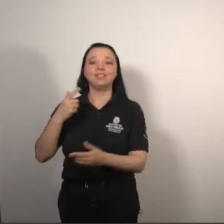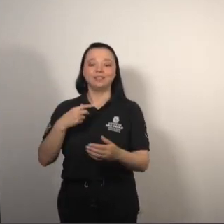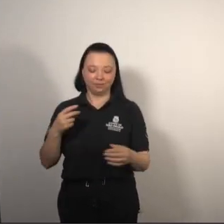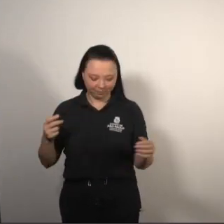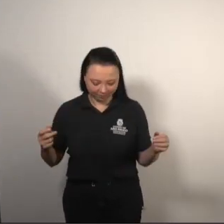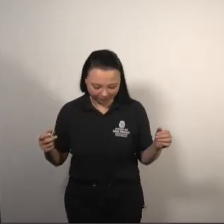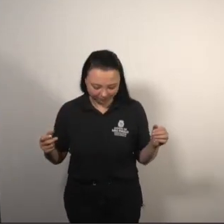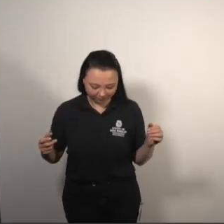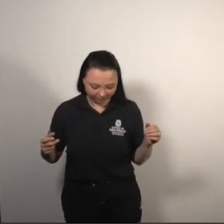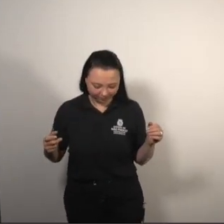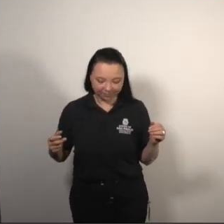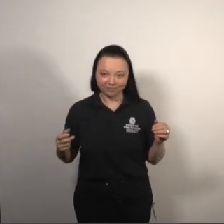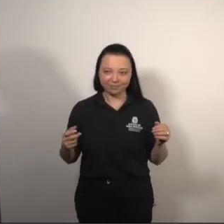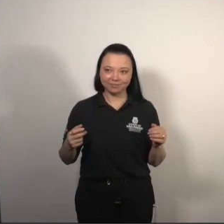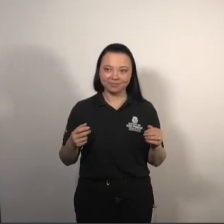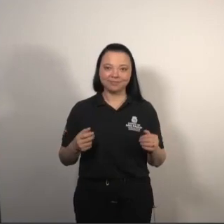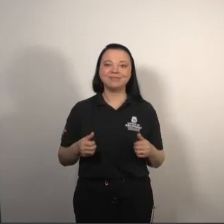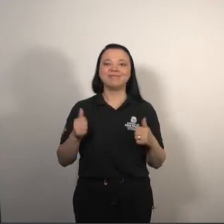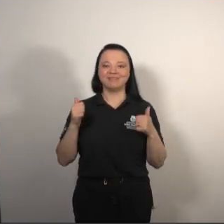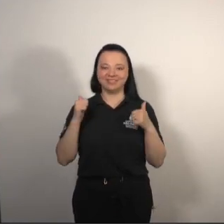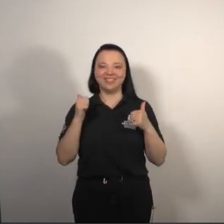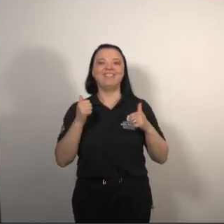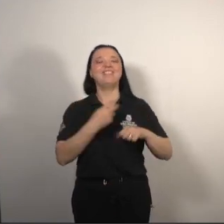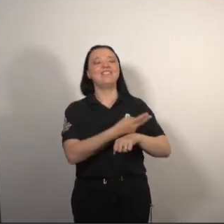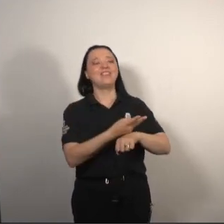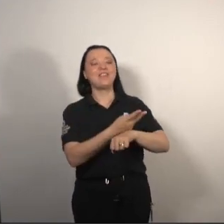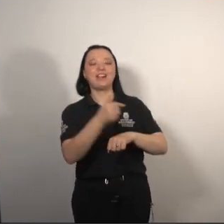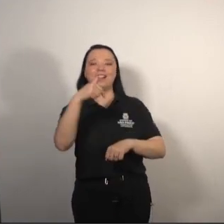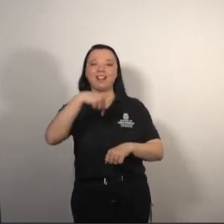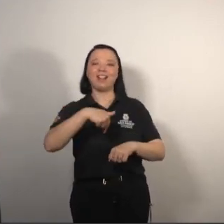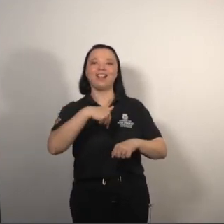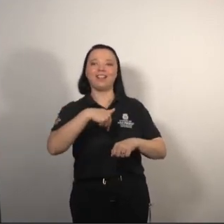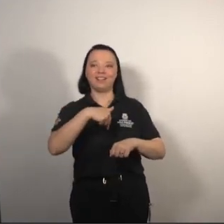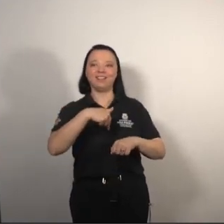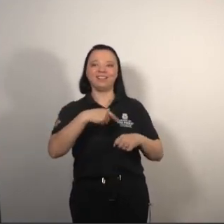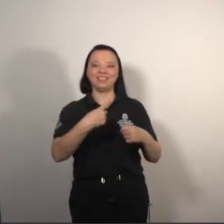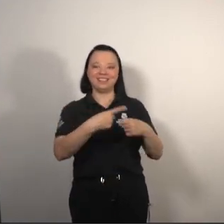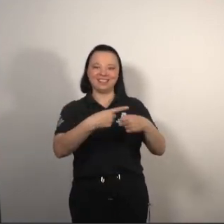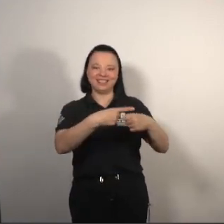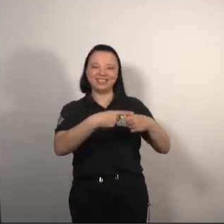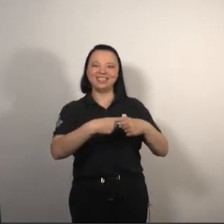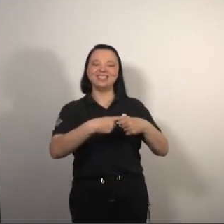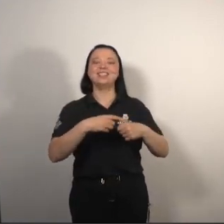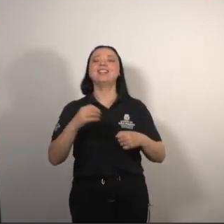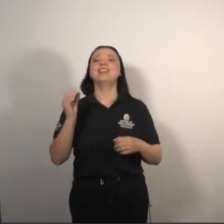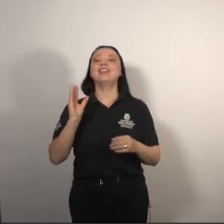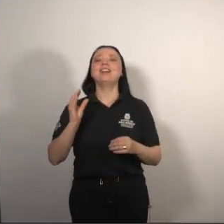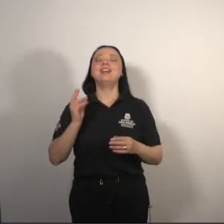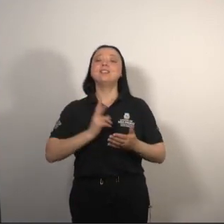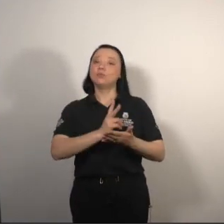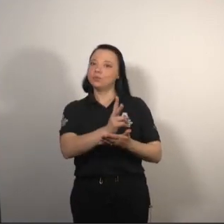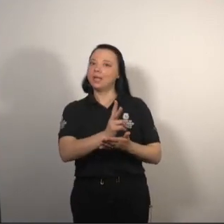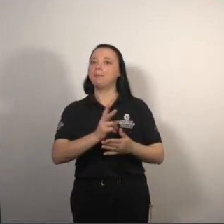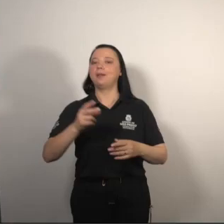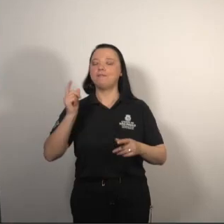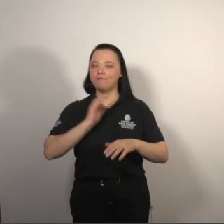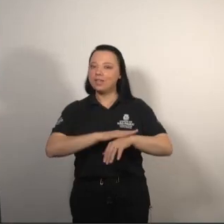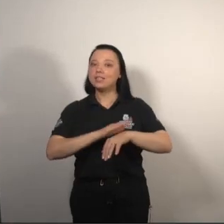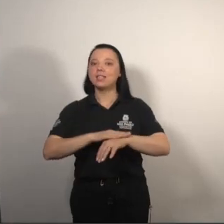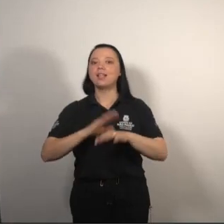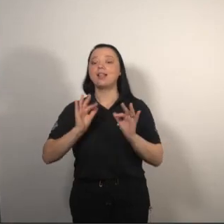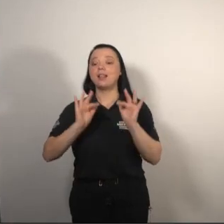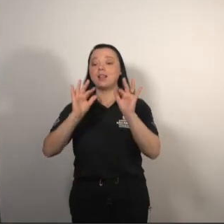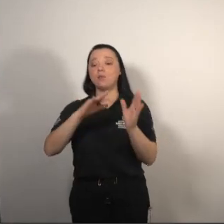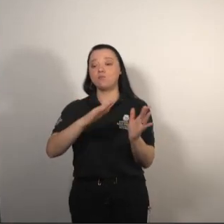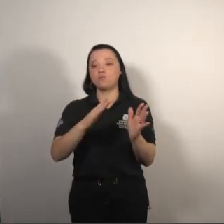isso, essas coisas que foram boas para a cidade, a gente poder fazer com mais constância, né? E